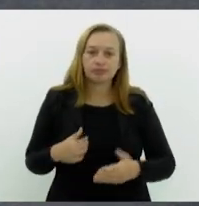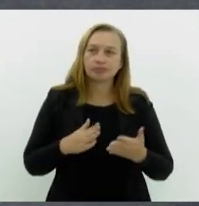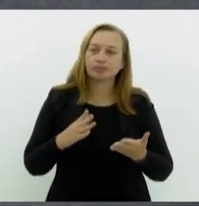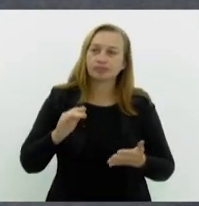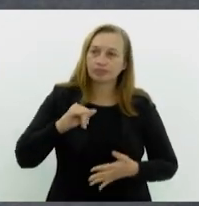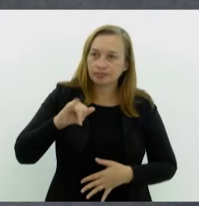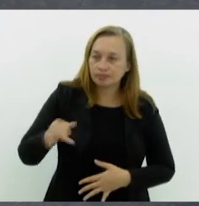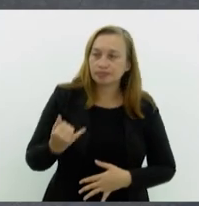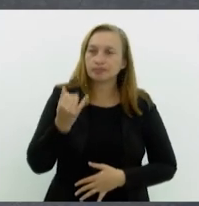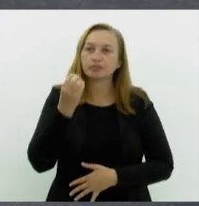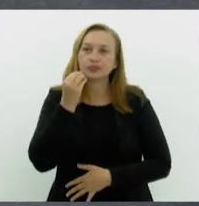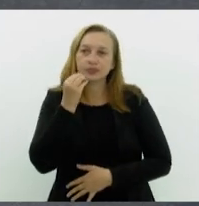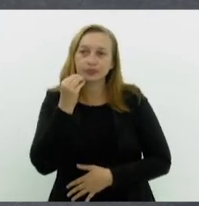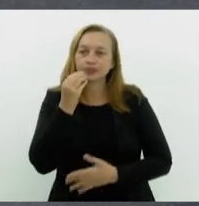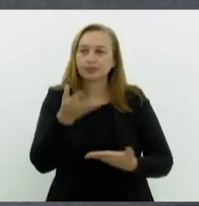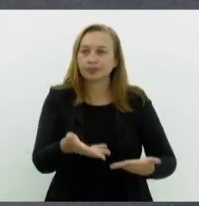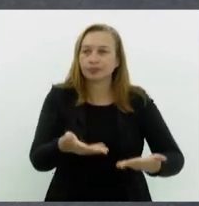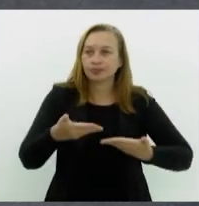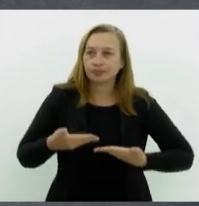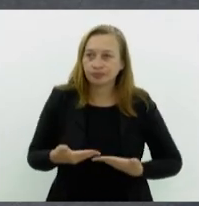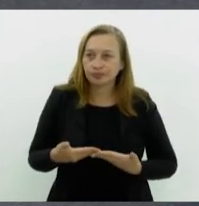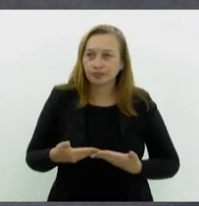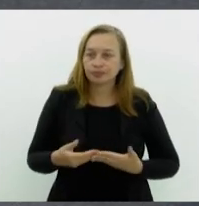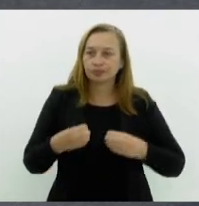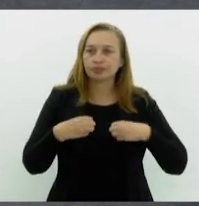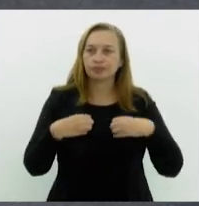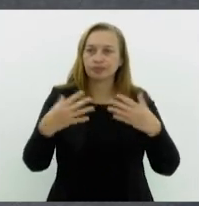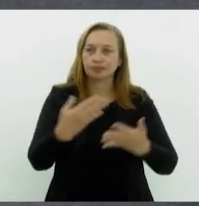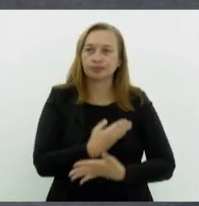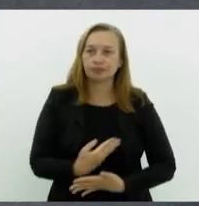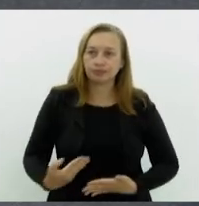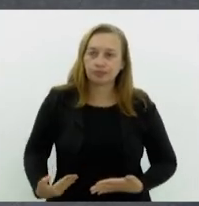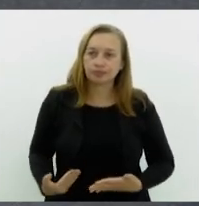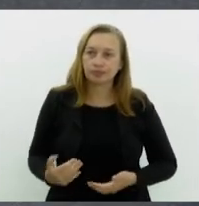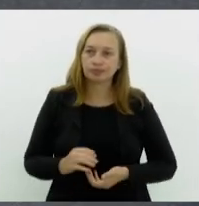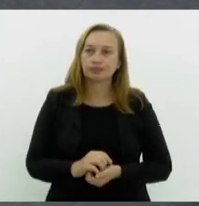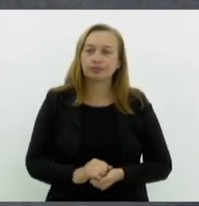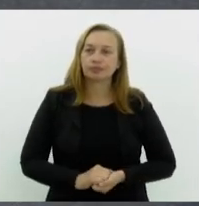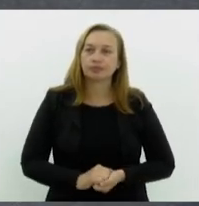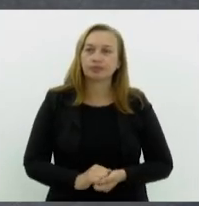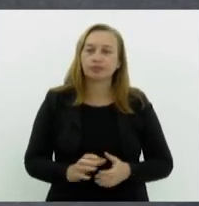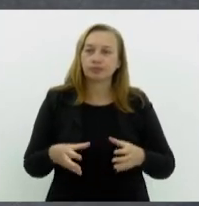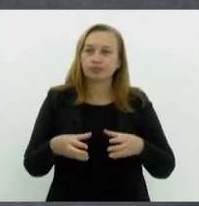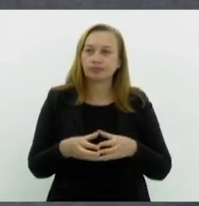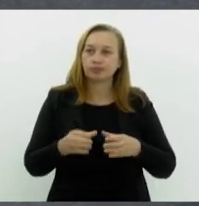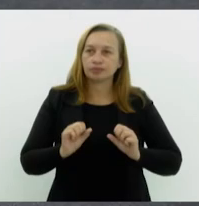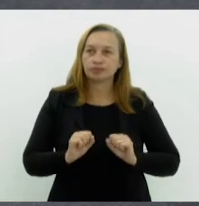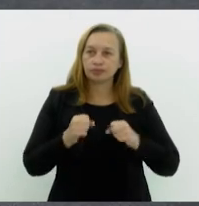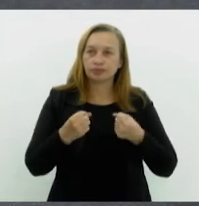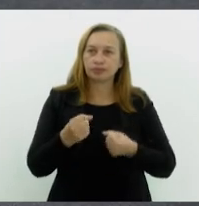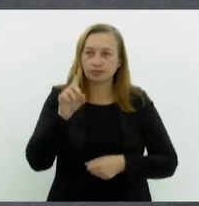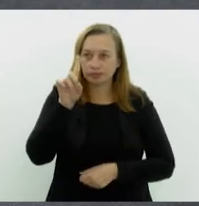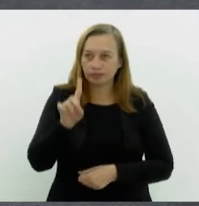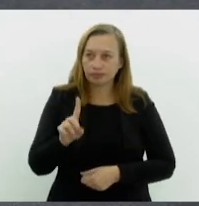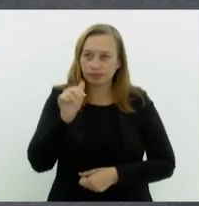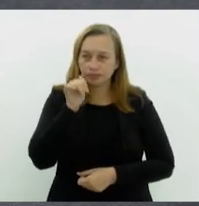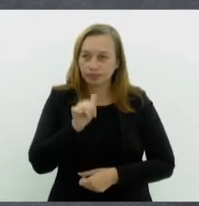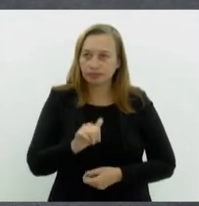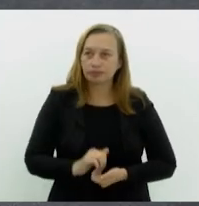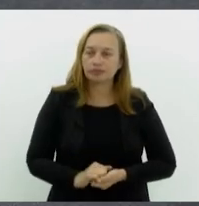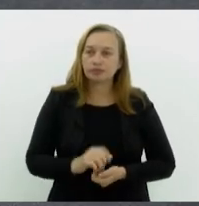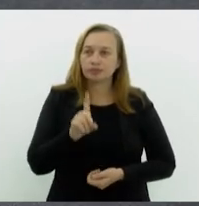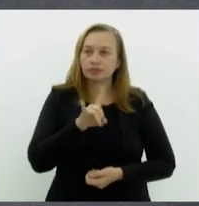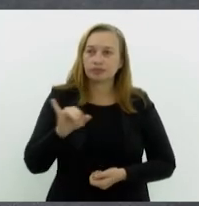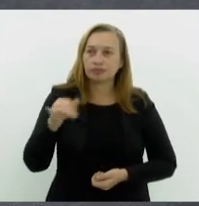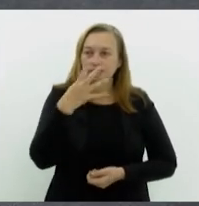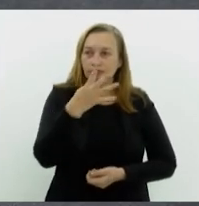a oportunidade para convidar para a audiência pública que realizaremos no âmbito da Comissão de Defesa dos Direitos da Mulher, no próximo dia 4